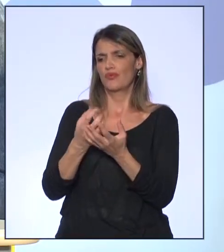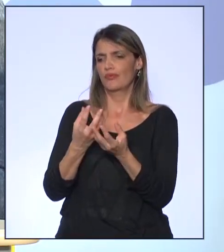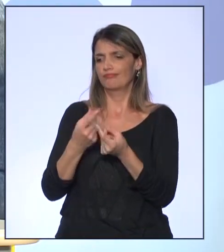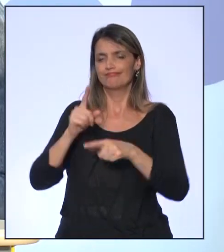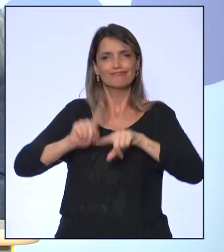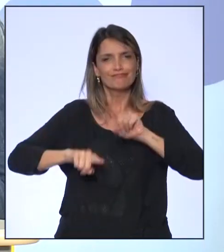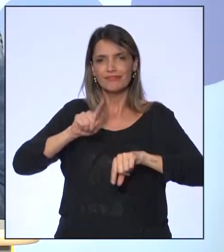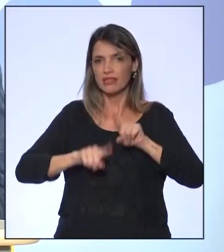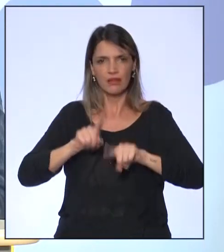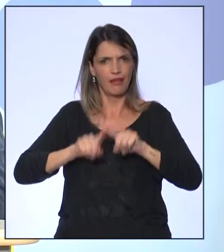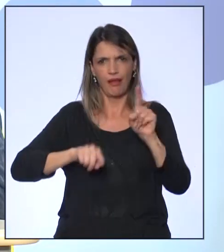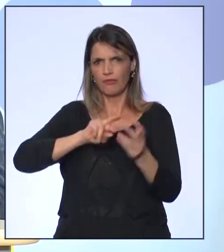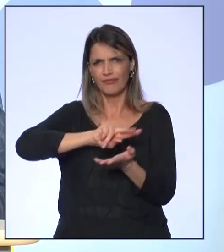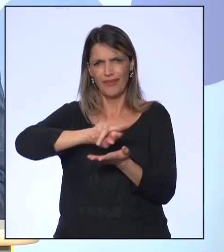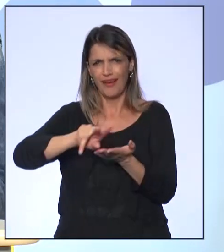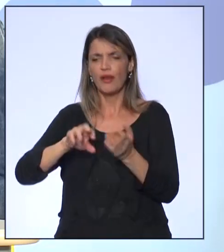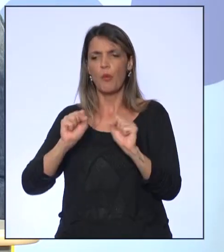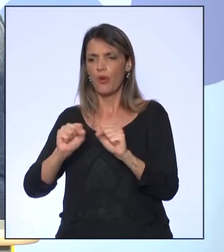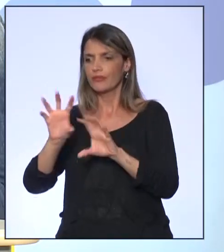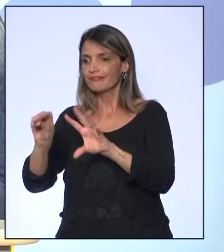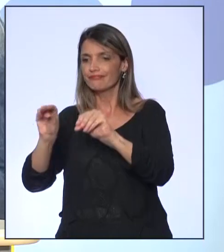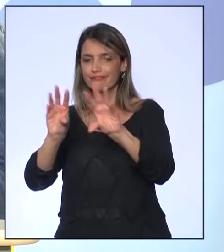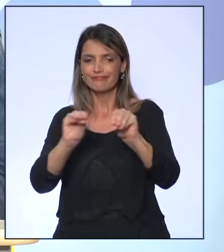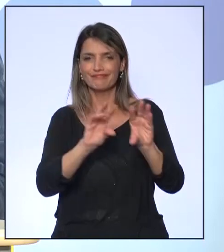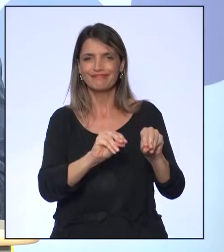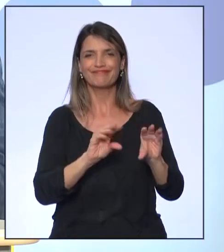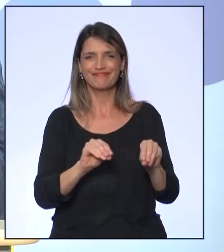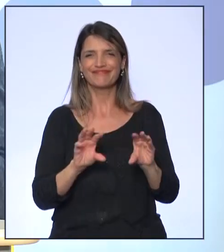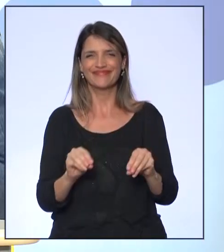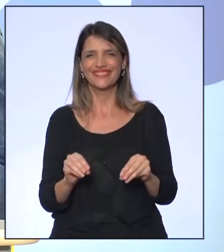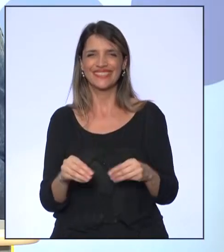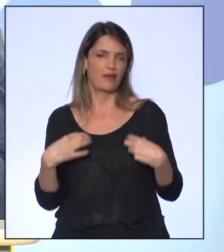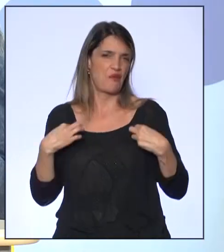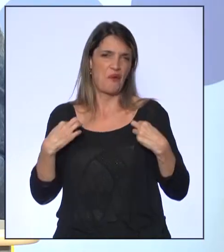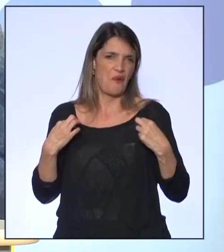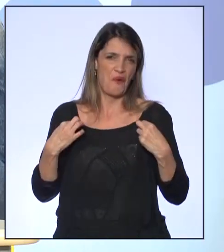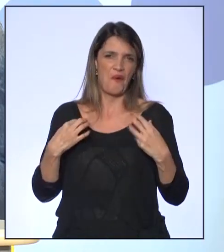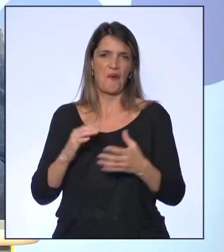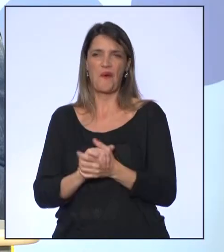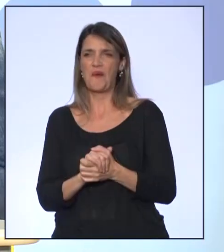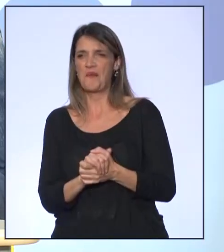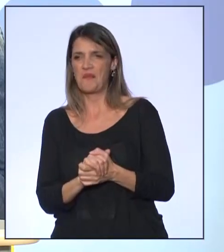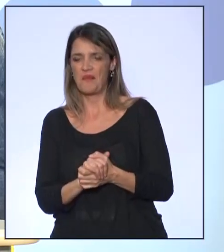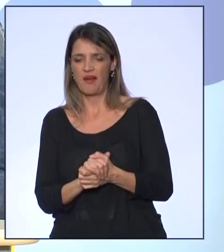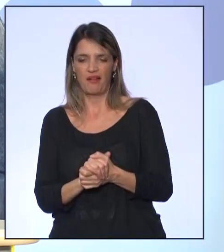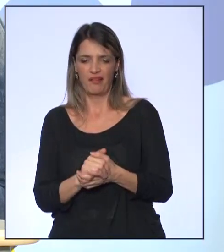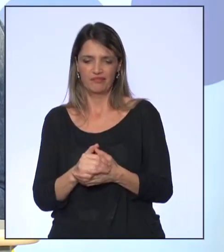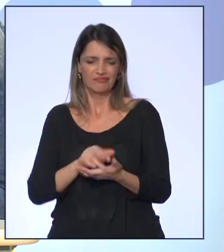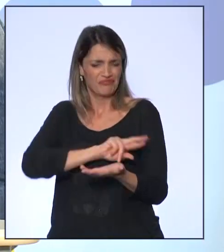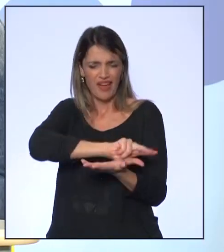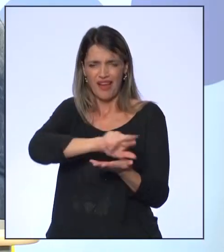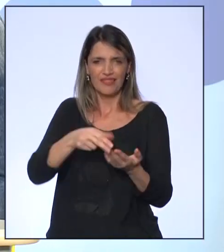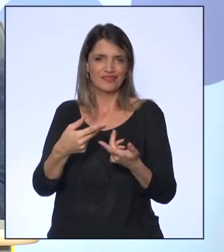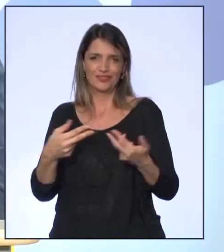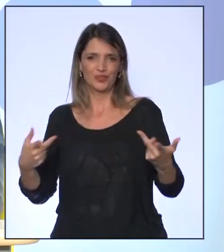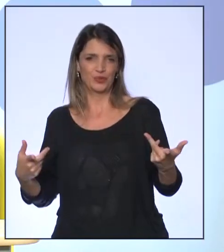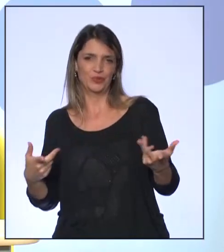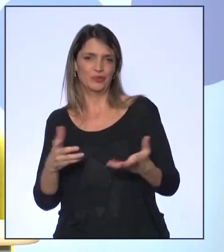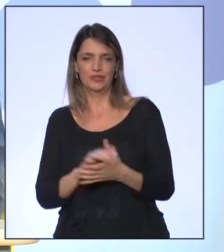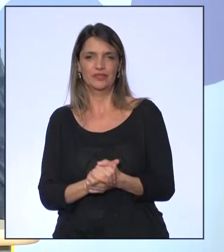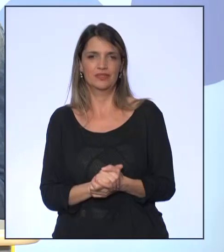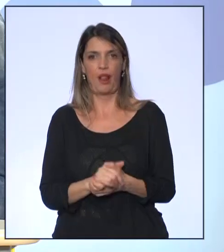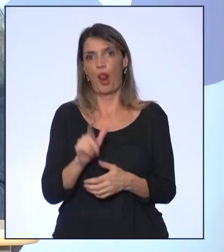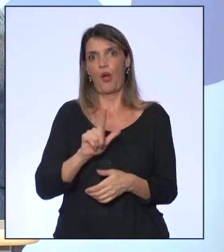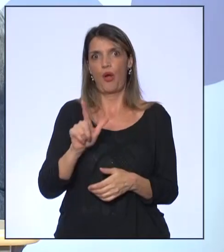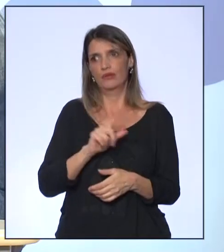seja, a gente pode tocar nele, né? Claro, a gente não, assim, eu estou colocando aqui de uma maneira hipotética, tá? Claro que você não vai chegar no